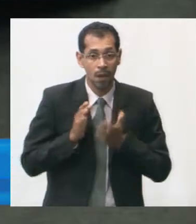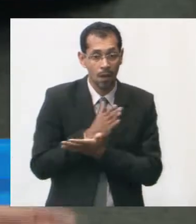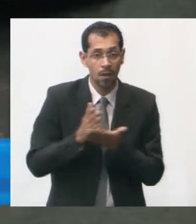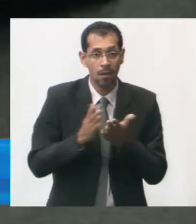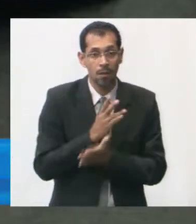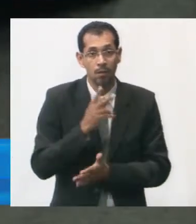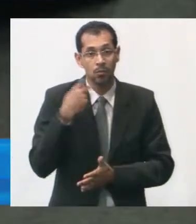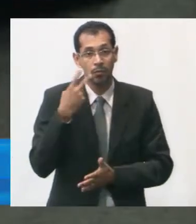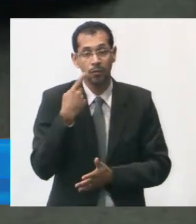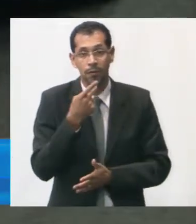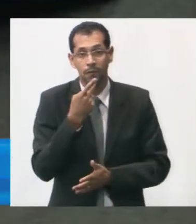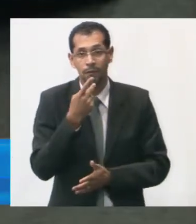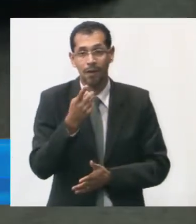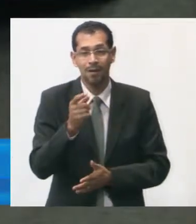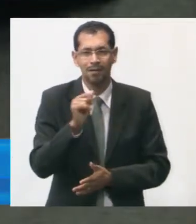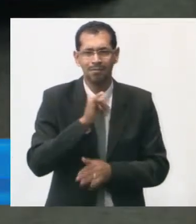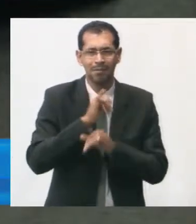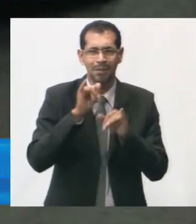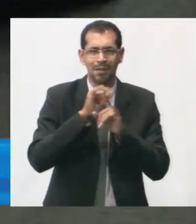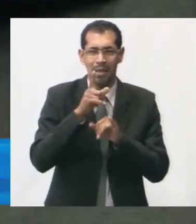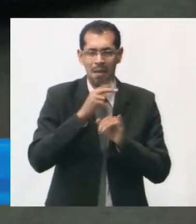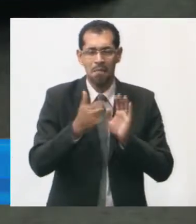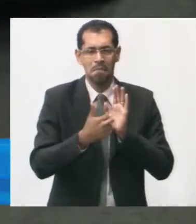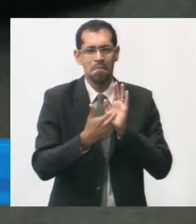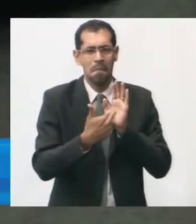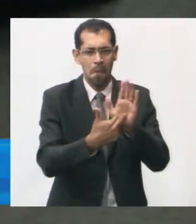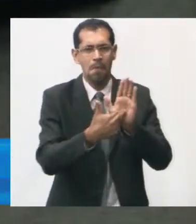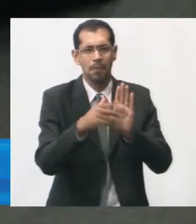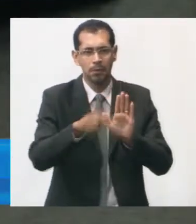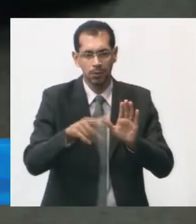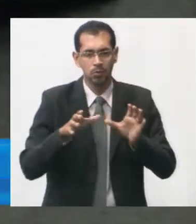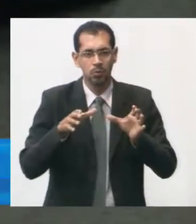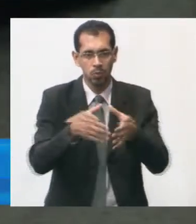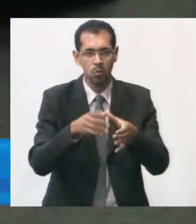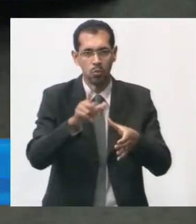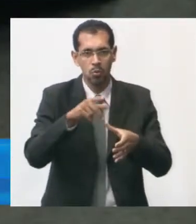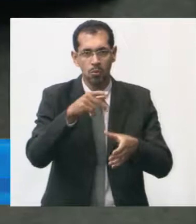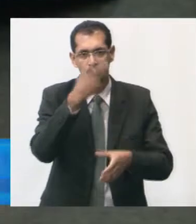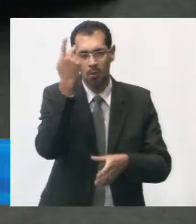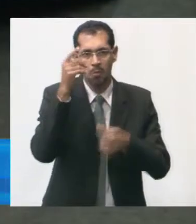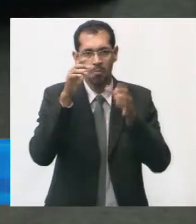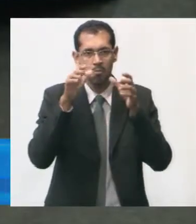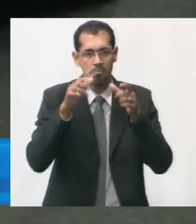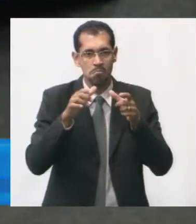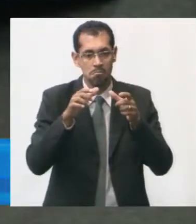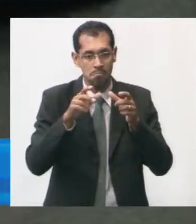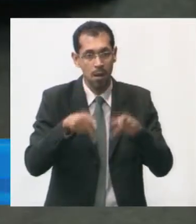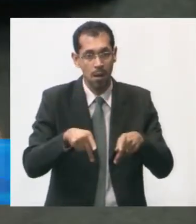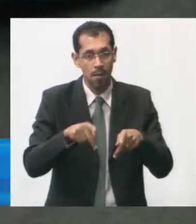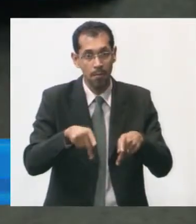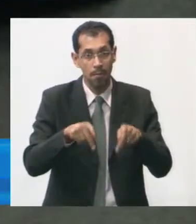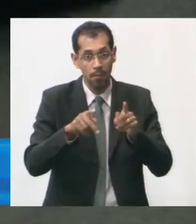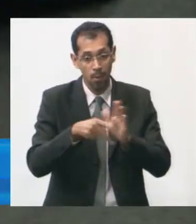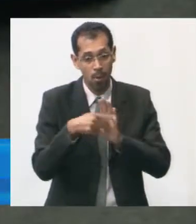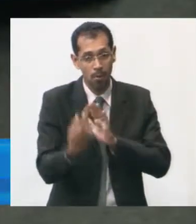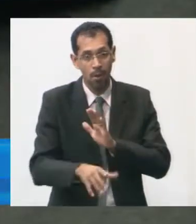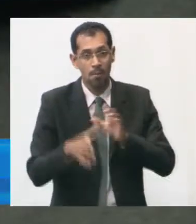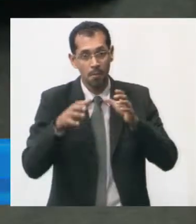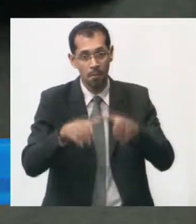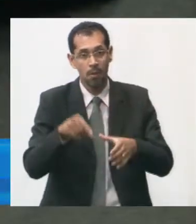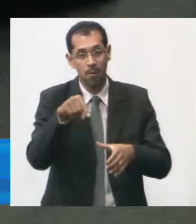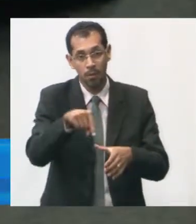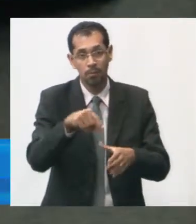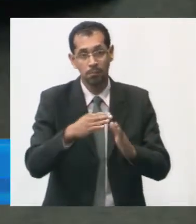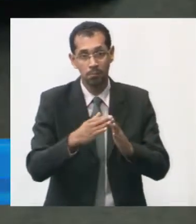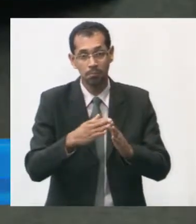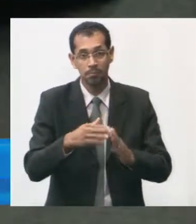não reclamem, não reclamem que nós dois, eu e a vereadora Neuzinha, estamos andando lá, estamos fiscalizando lá,